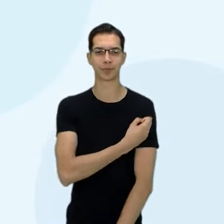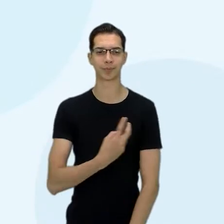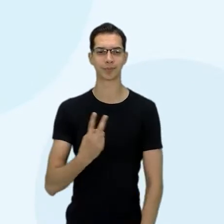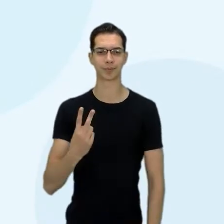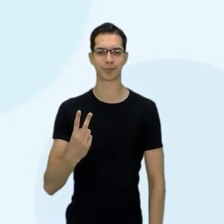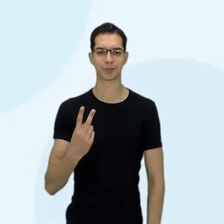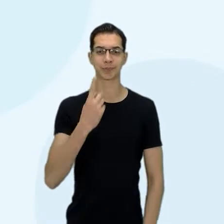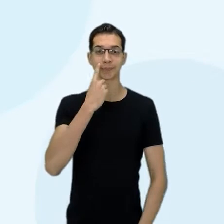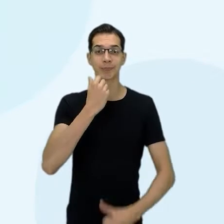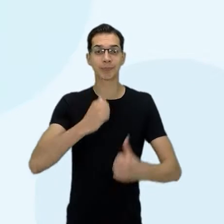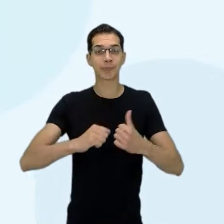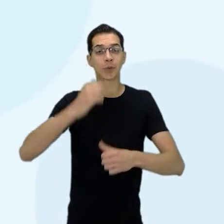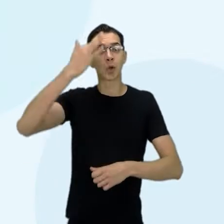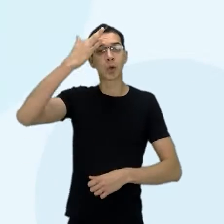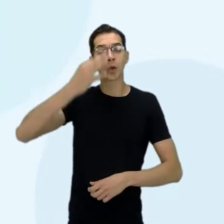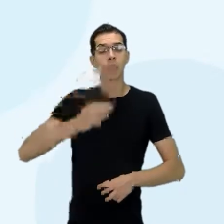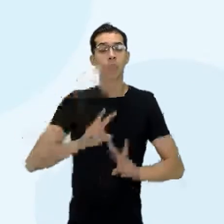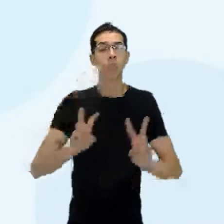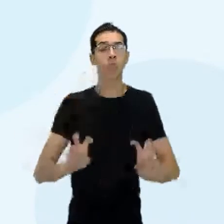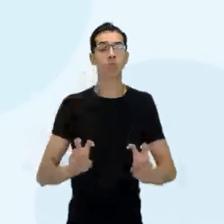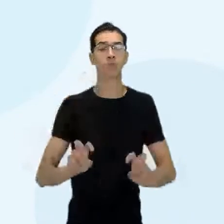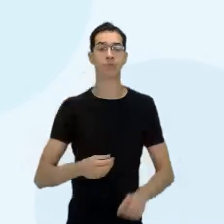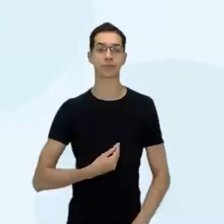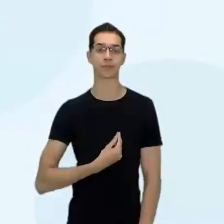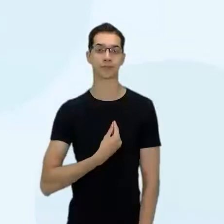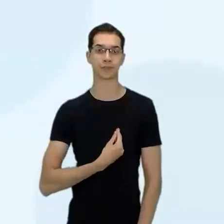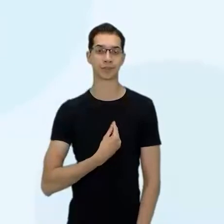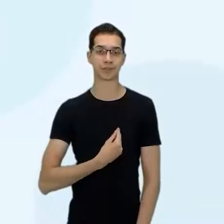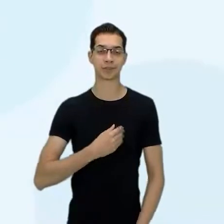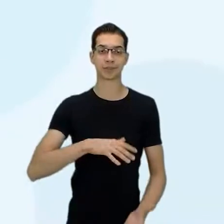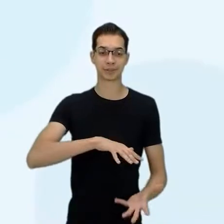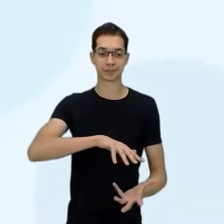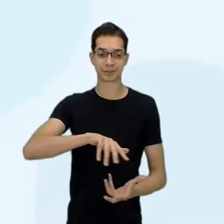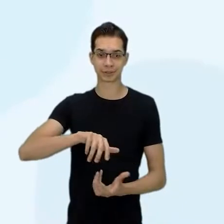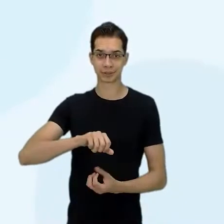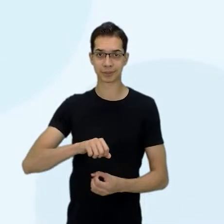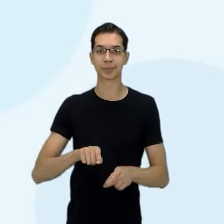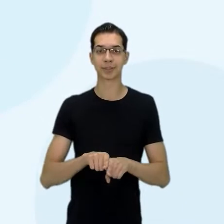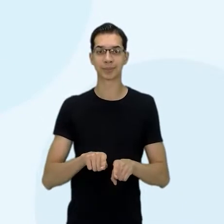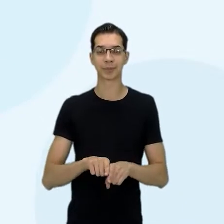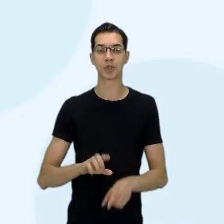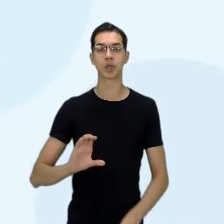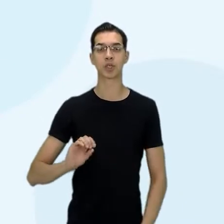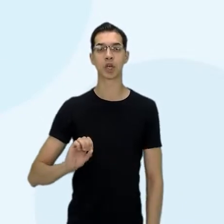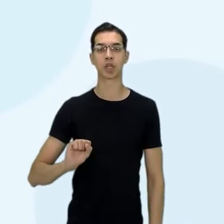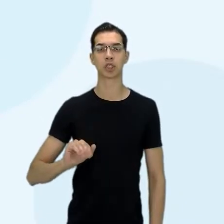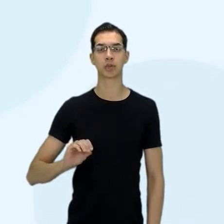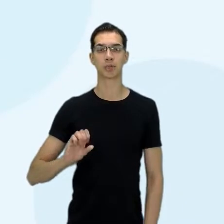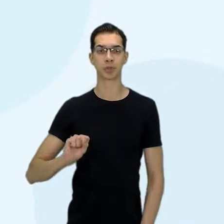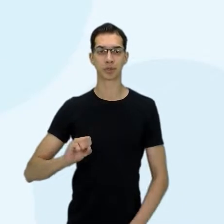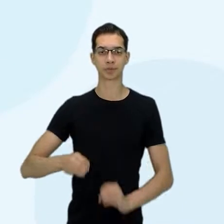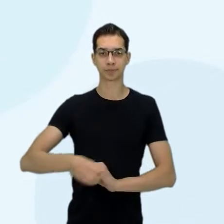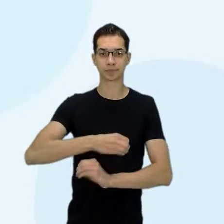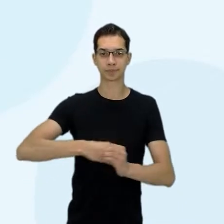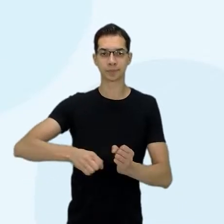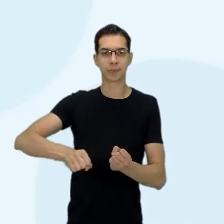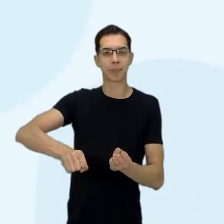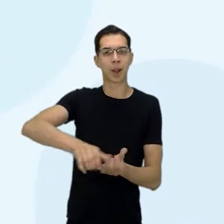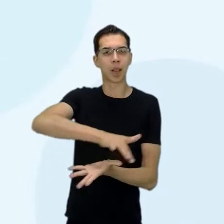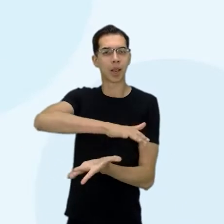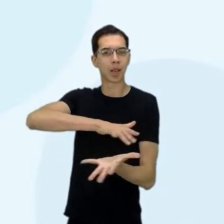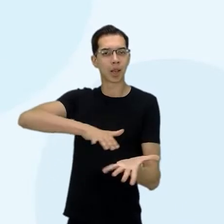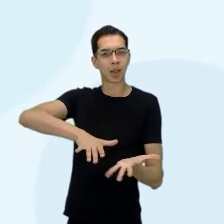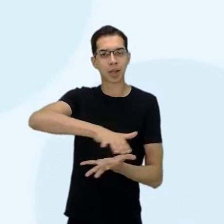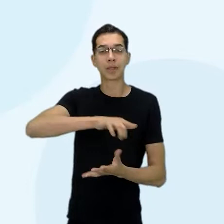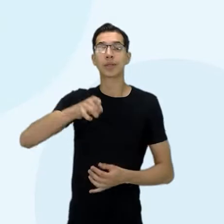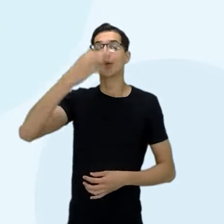utilizar interpretações sobre a dinâmica da vida, da Terra e do cosmos para elaborar argumentos, realizar previsões